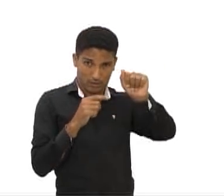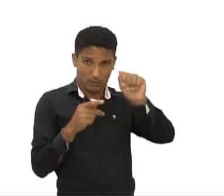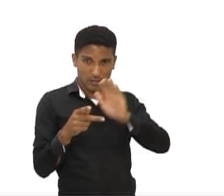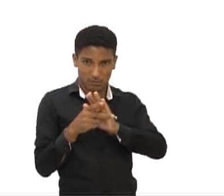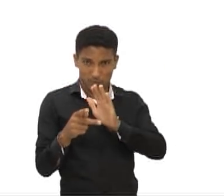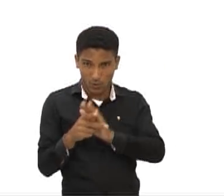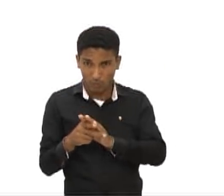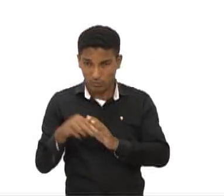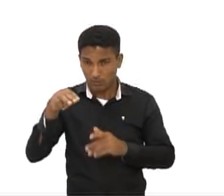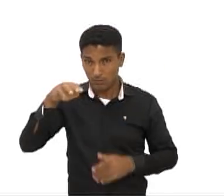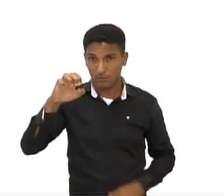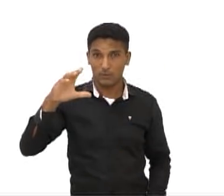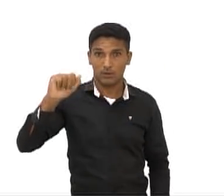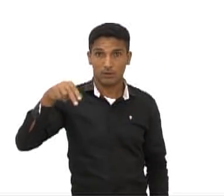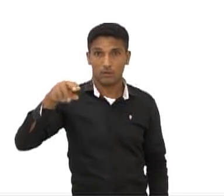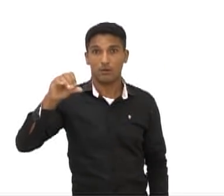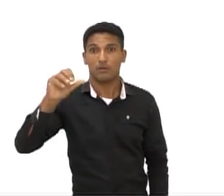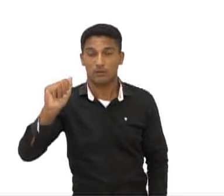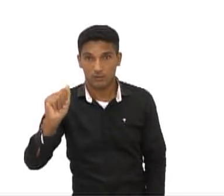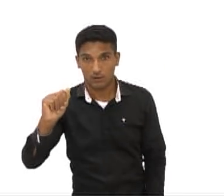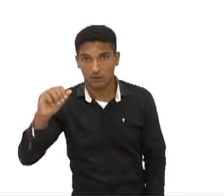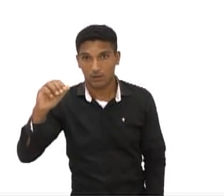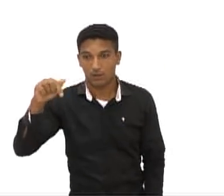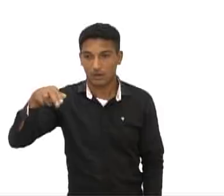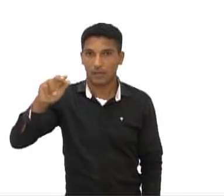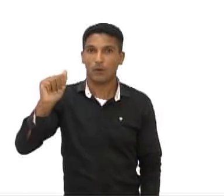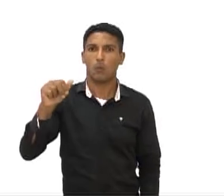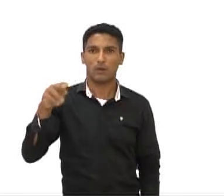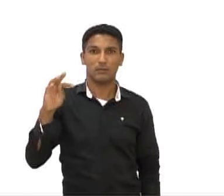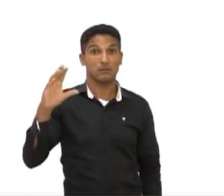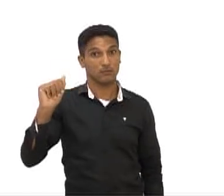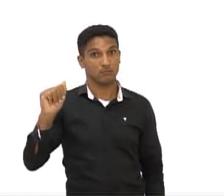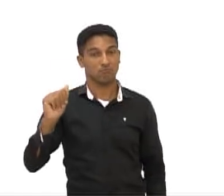B, os elétrons de carga elétrica negativa